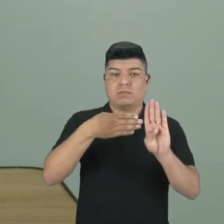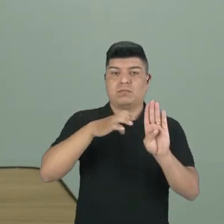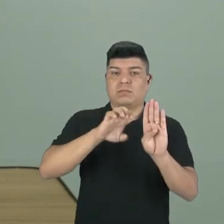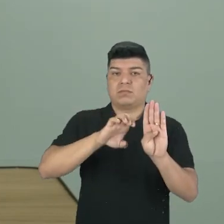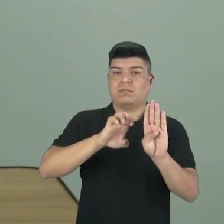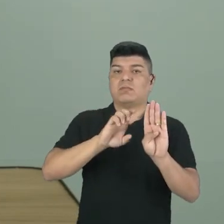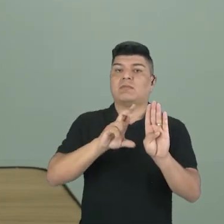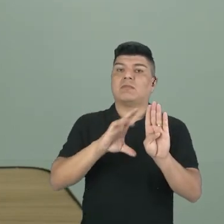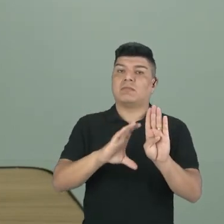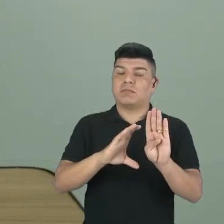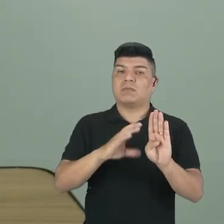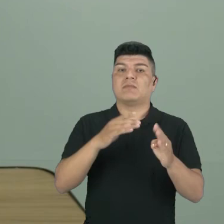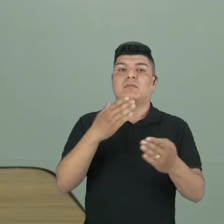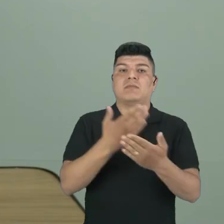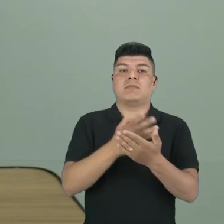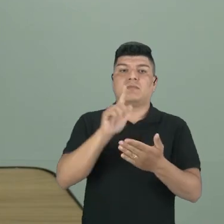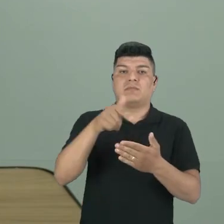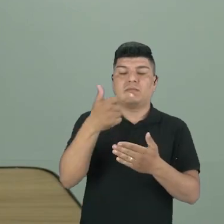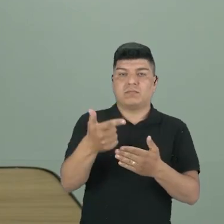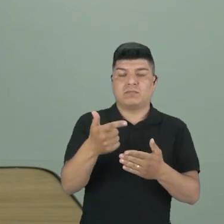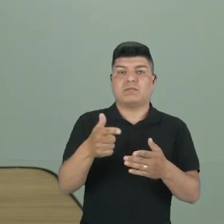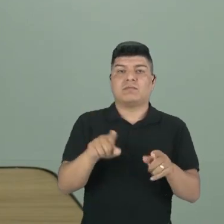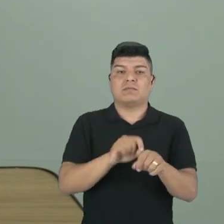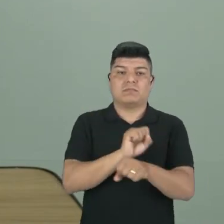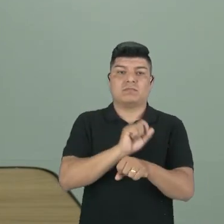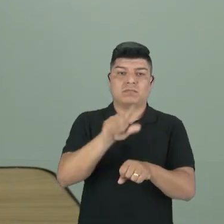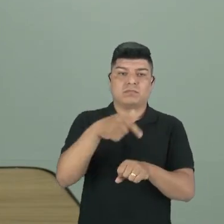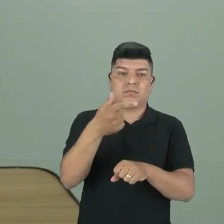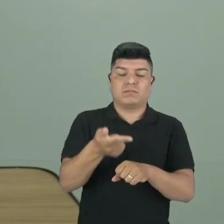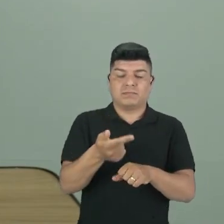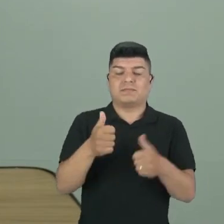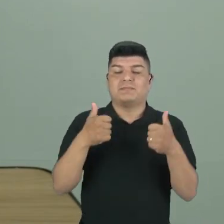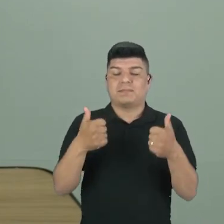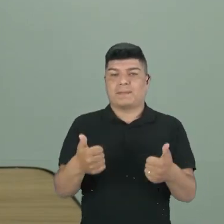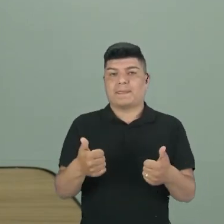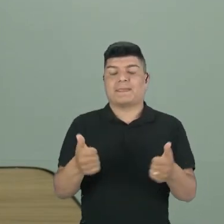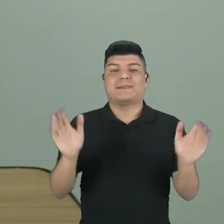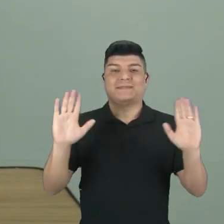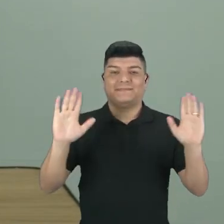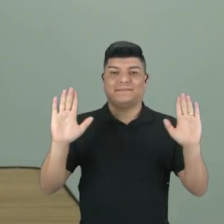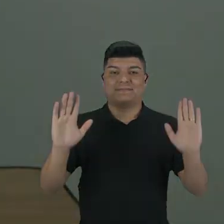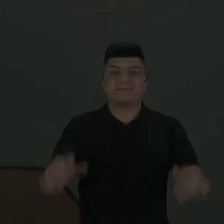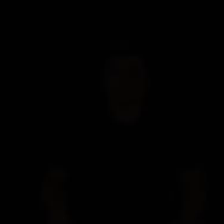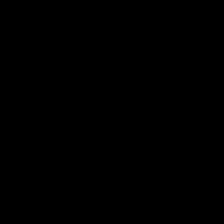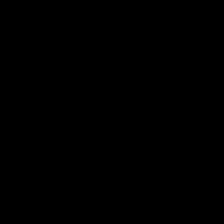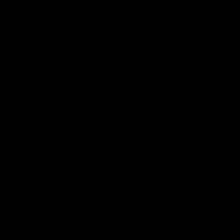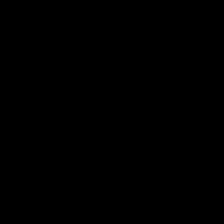Eduque para você ter acesso a essa aula e muitas outras. E te aguardo na próxima, tá bom? Tchau, tchau.